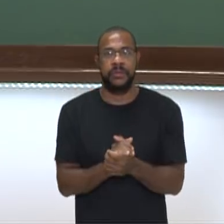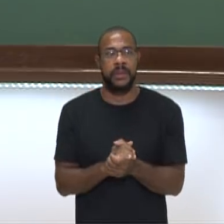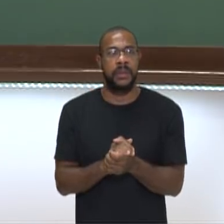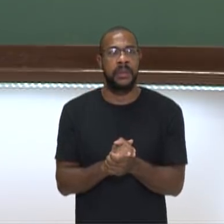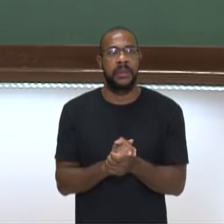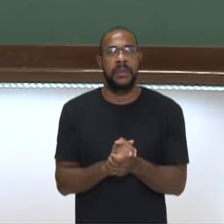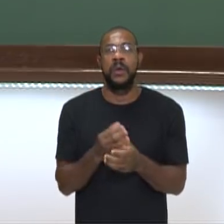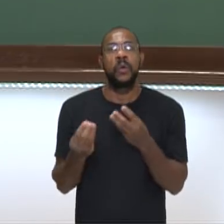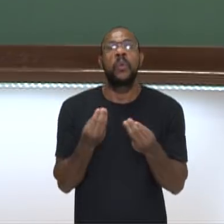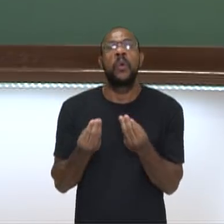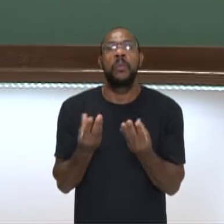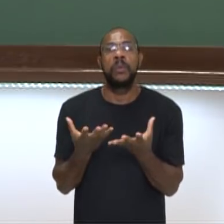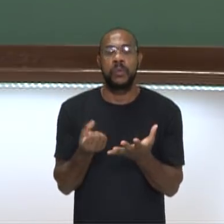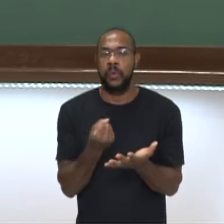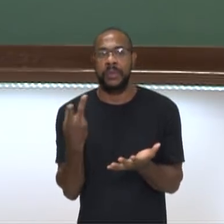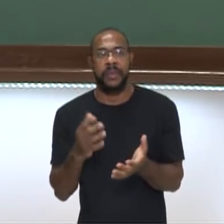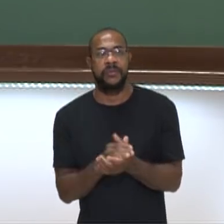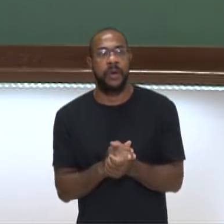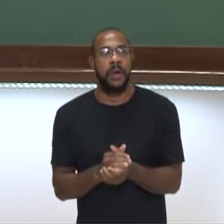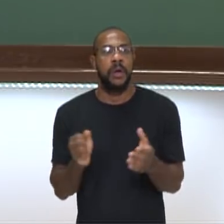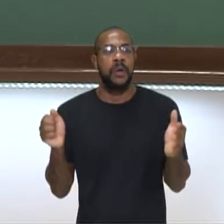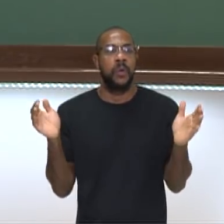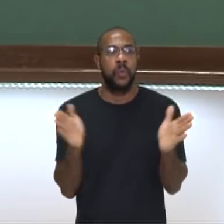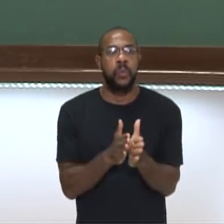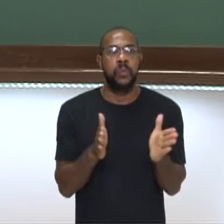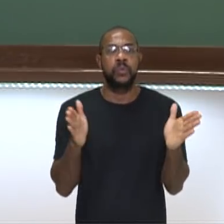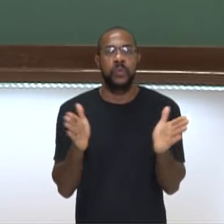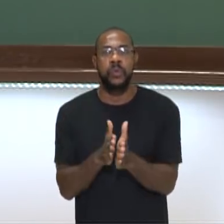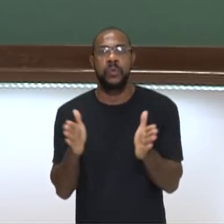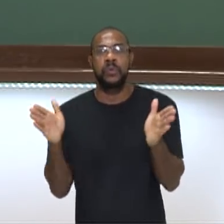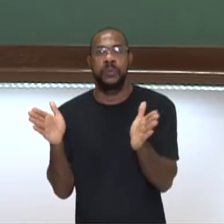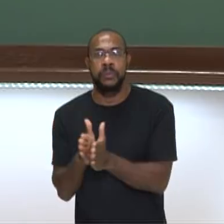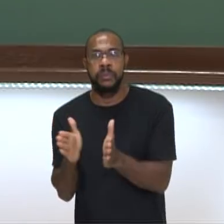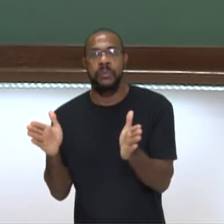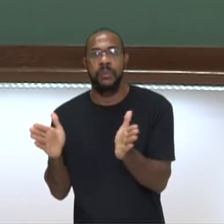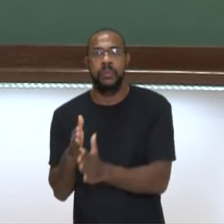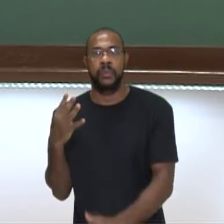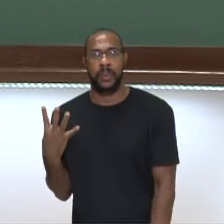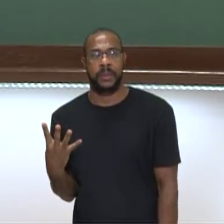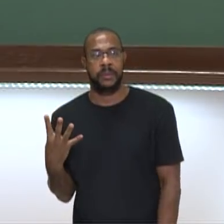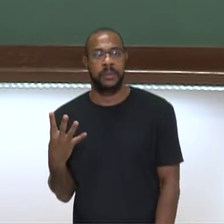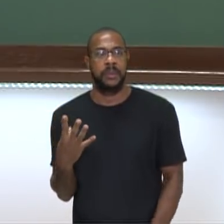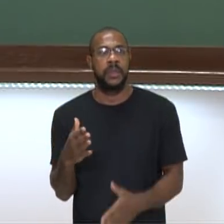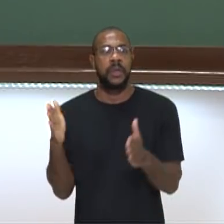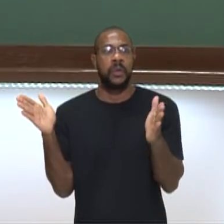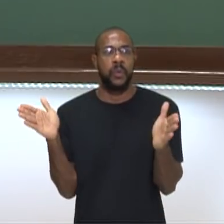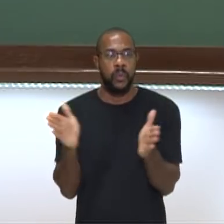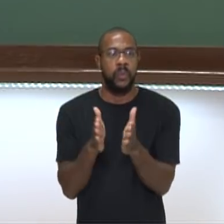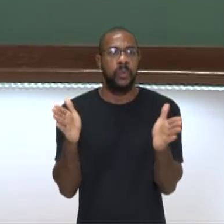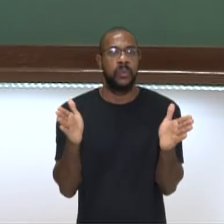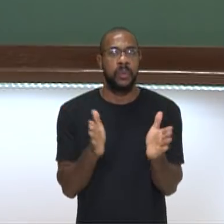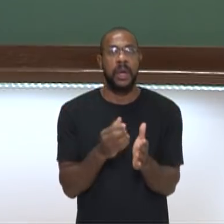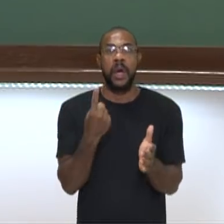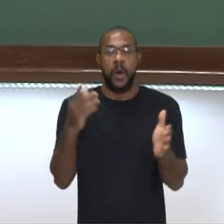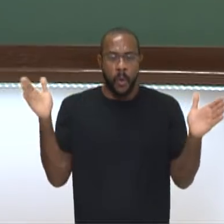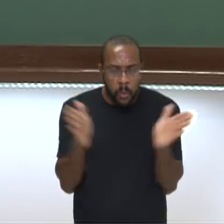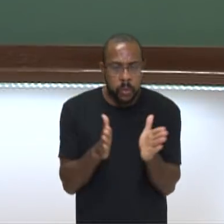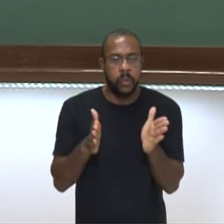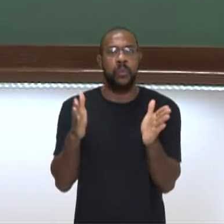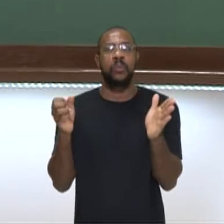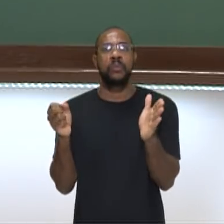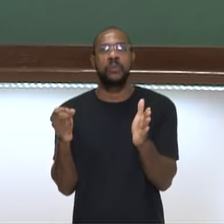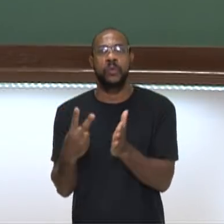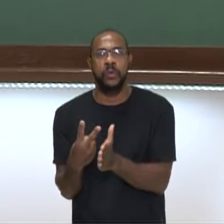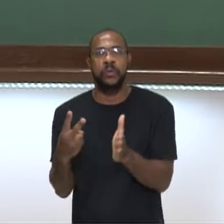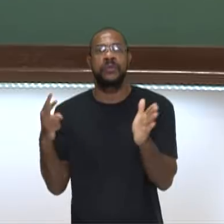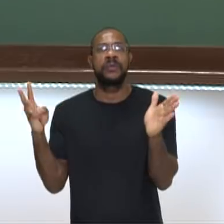pouco. Então, como vai ficar essa contagem? 1, 2, 3, 4. 1, 2, 3, 4.